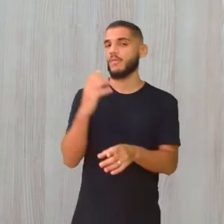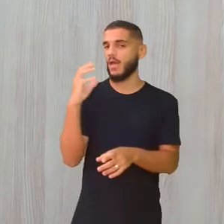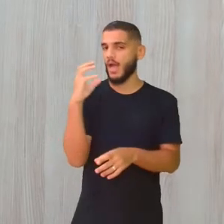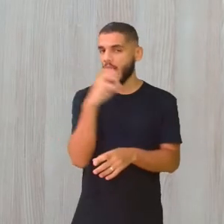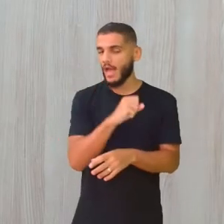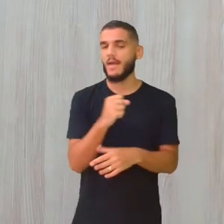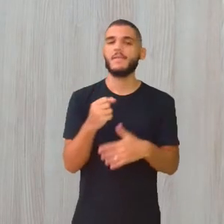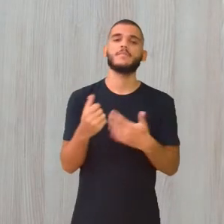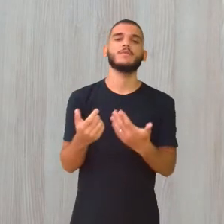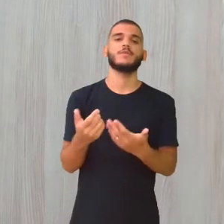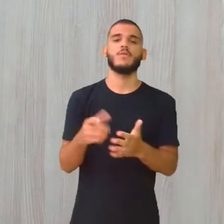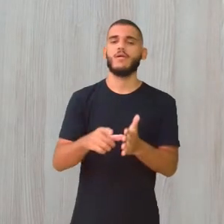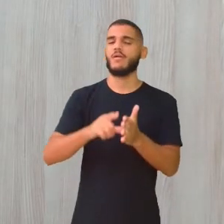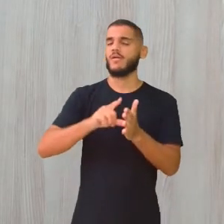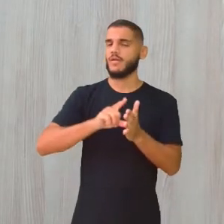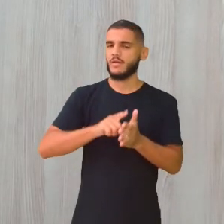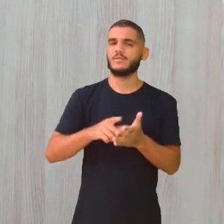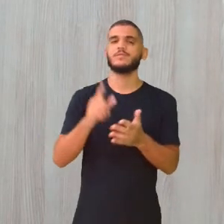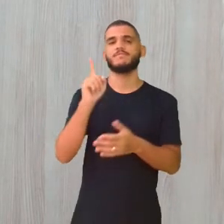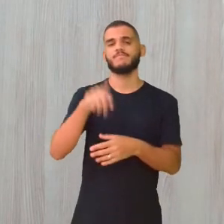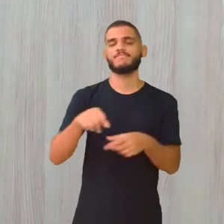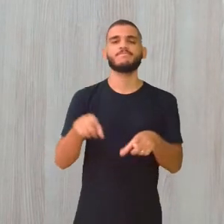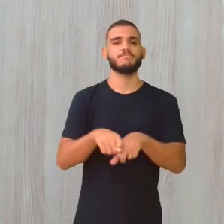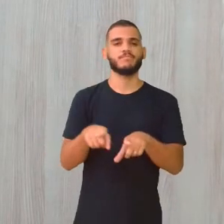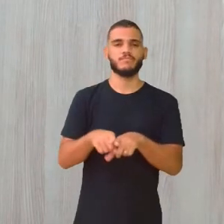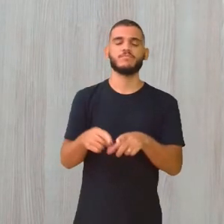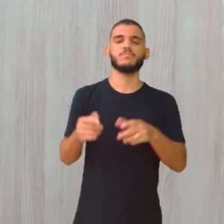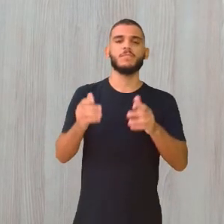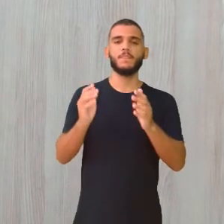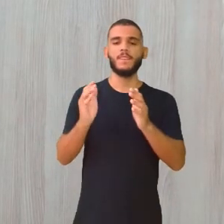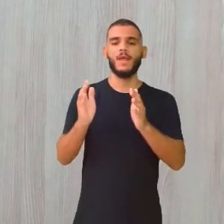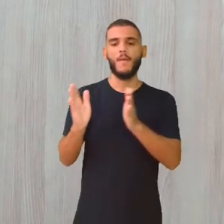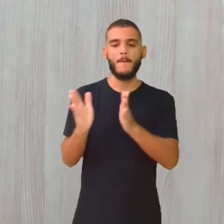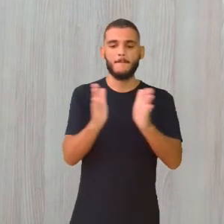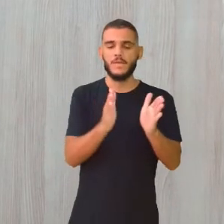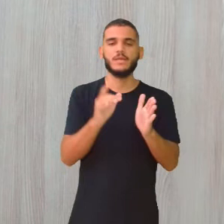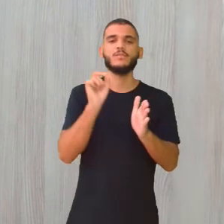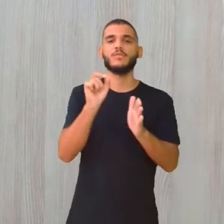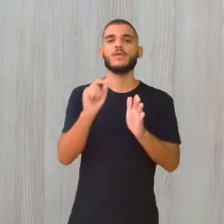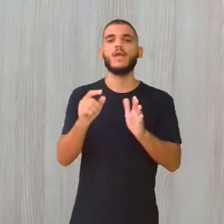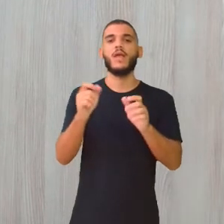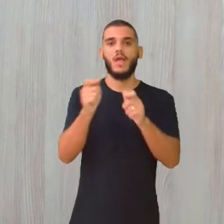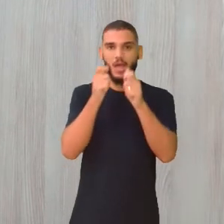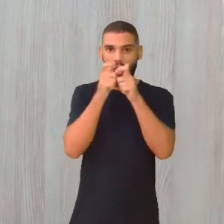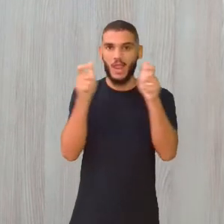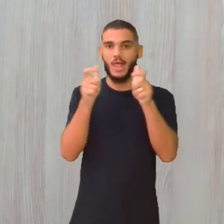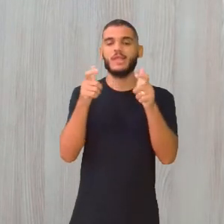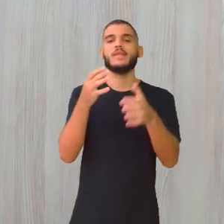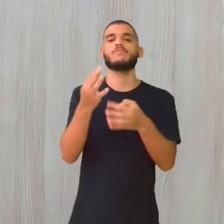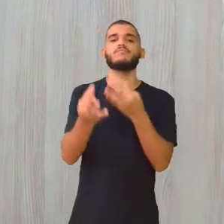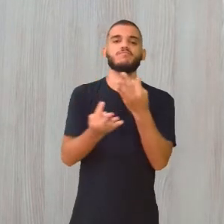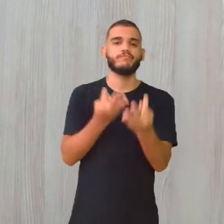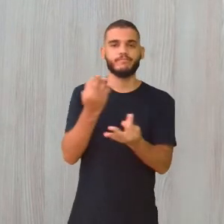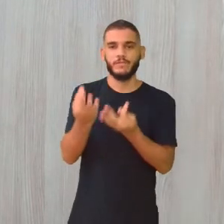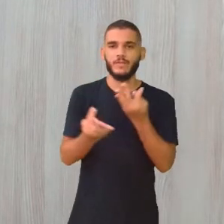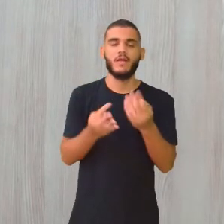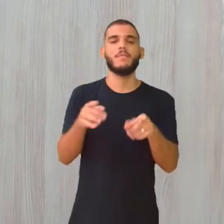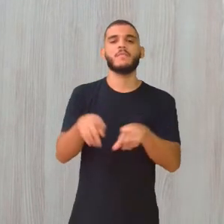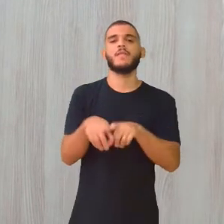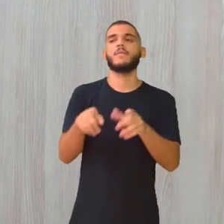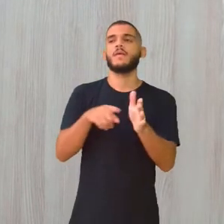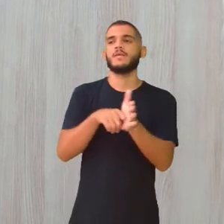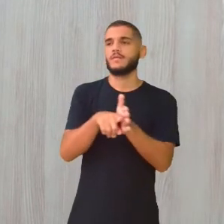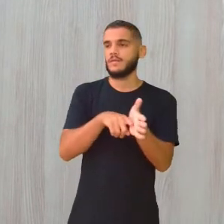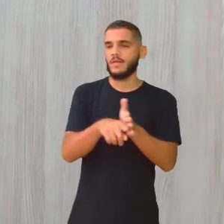se descobrir mais cedo. Então, é também uma campanha para alertar para o tratamento, para o diagnóstico, conscientizar as pessoas que